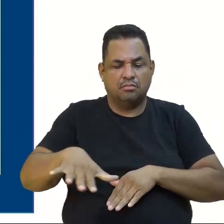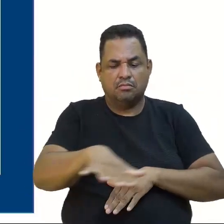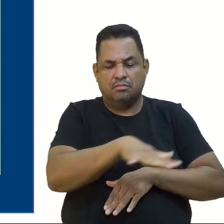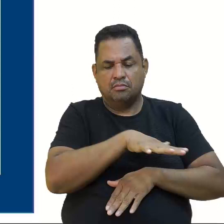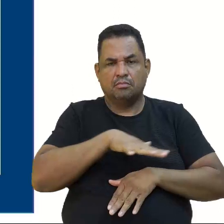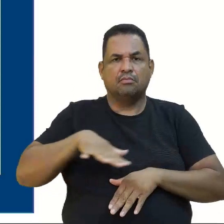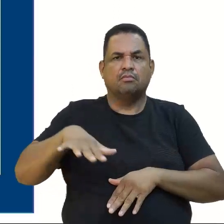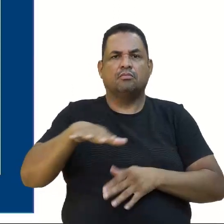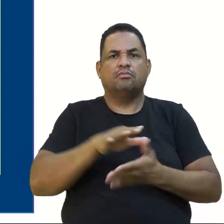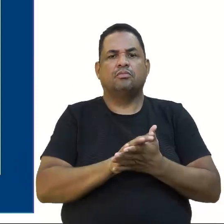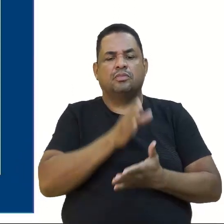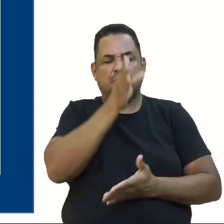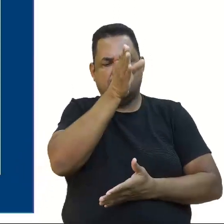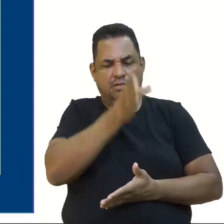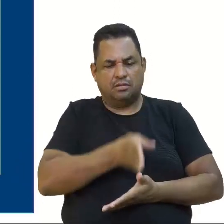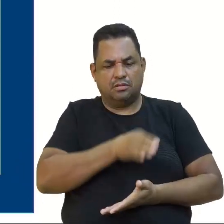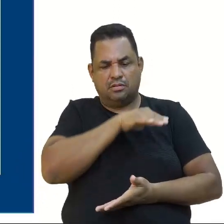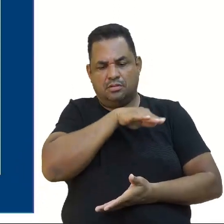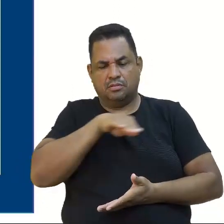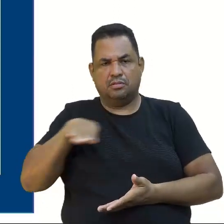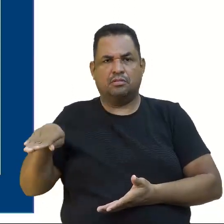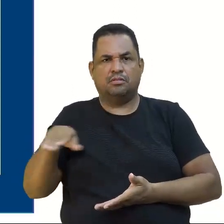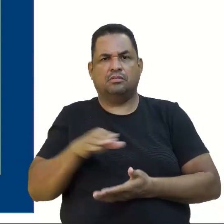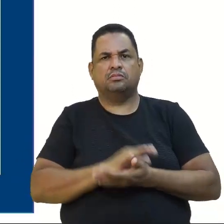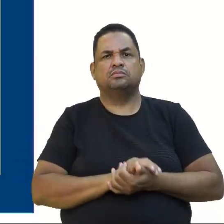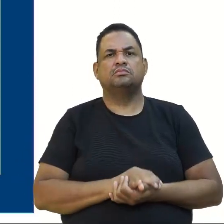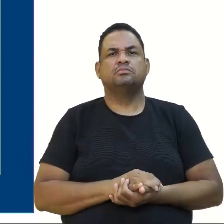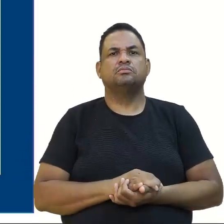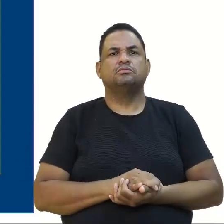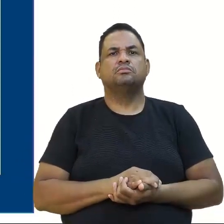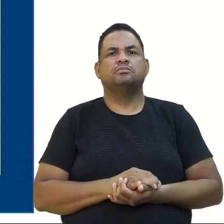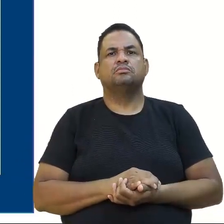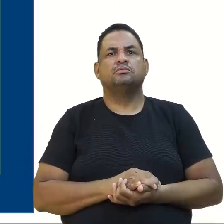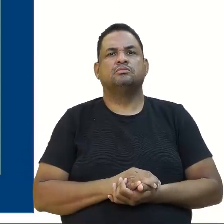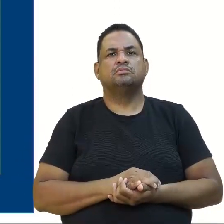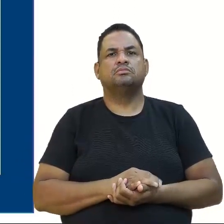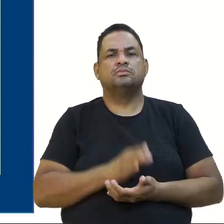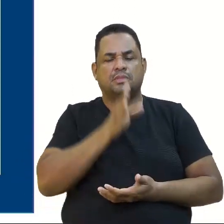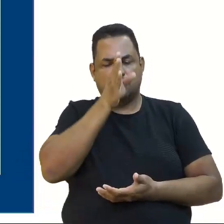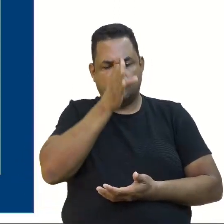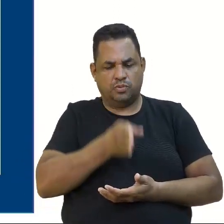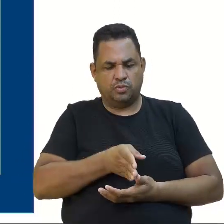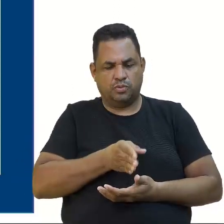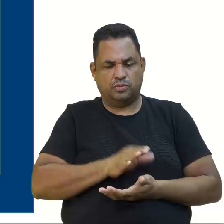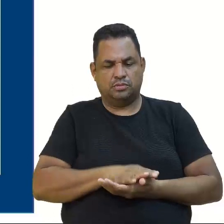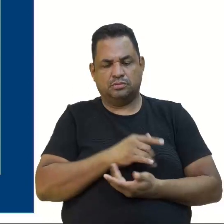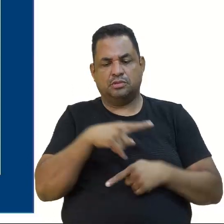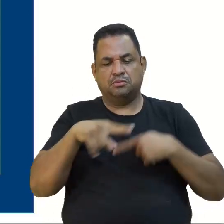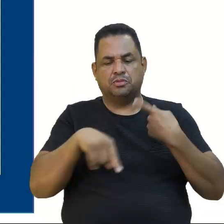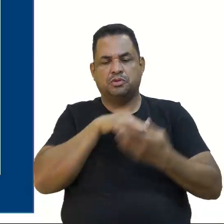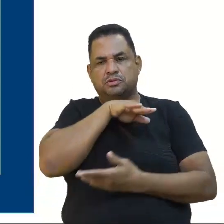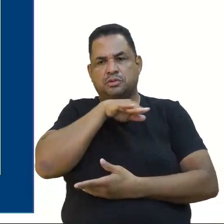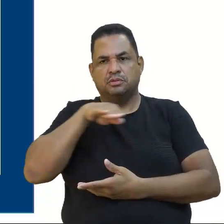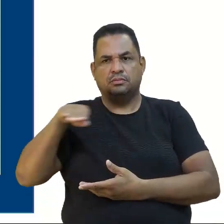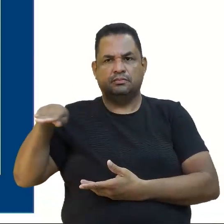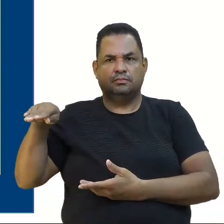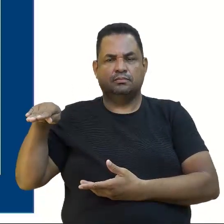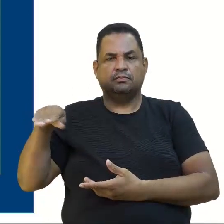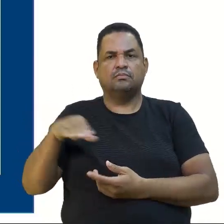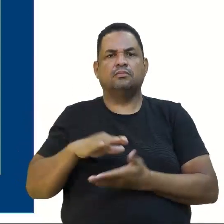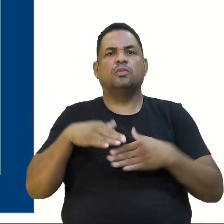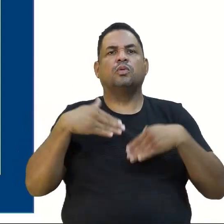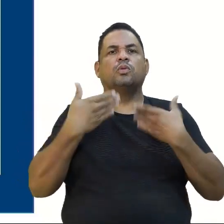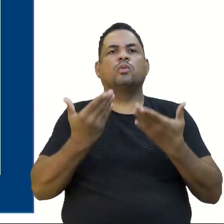linhas e colunas. E ele já está dando a indicação. Primeiro a gente quer a coluna, depois a gente quer A linha. E aí, qual